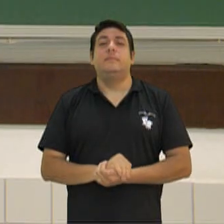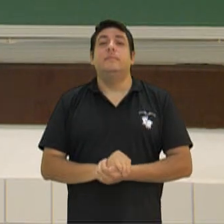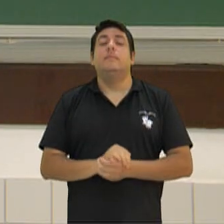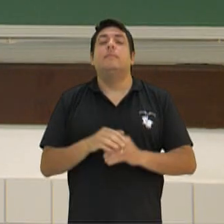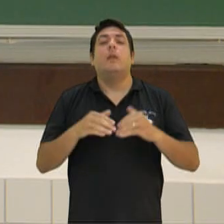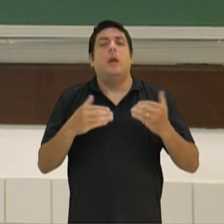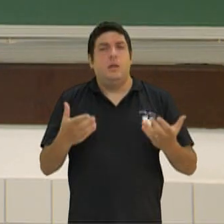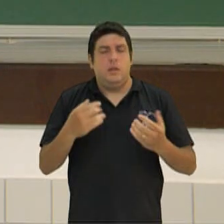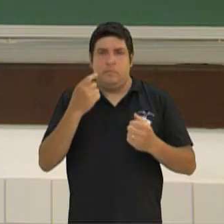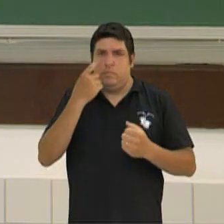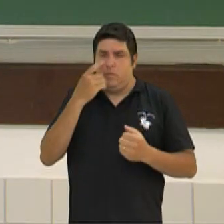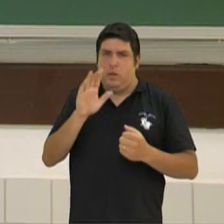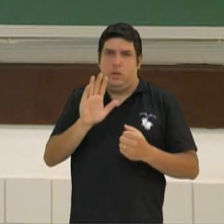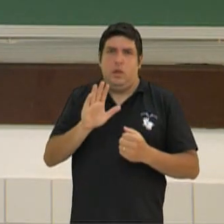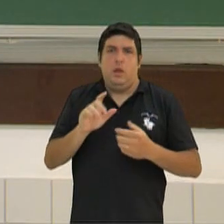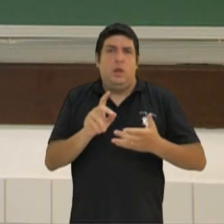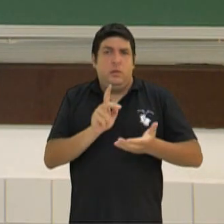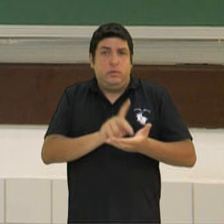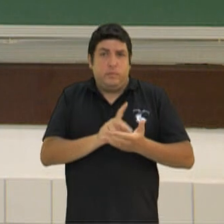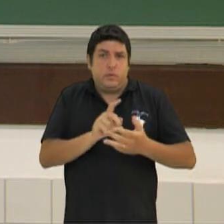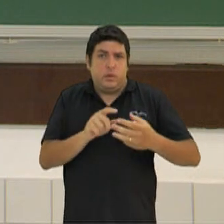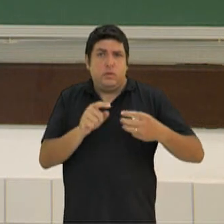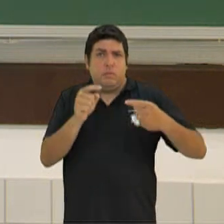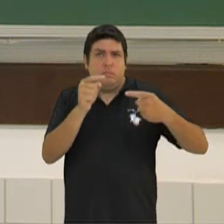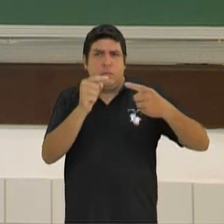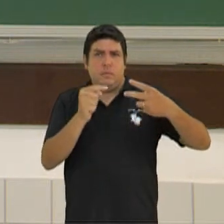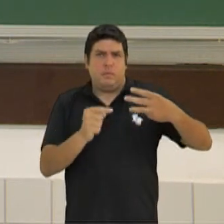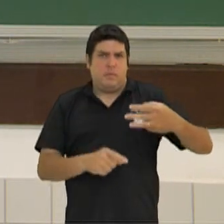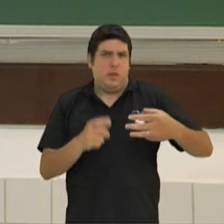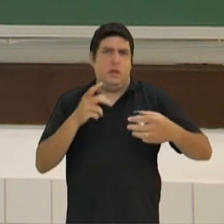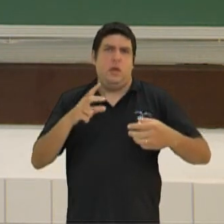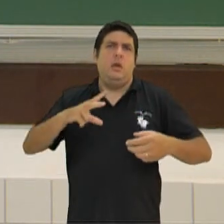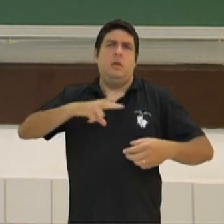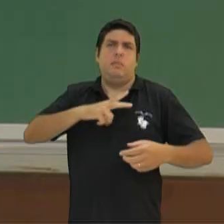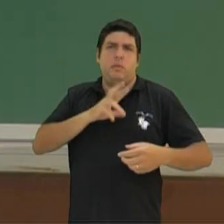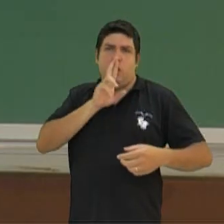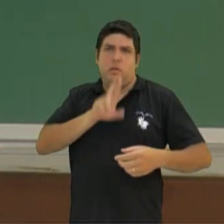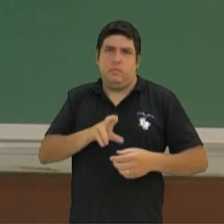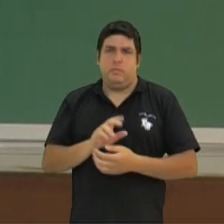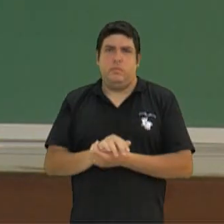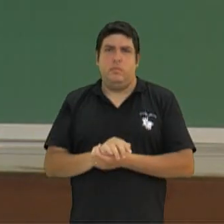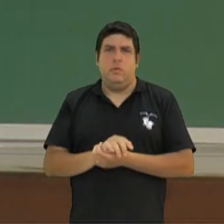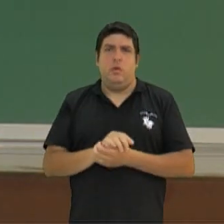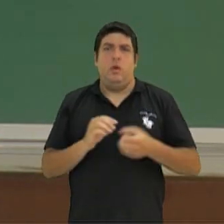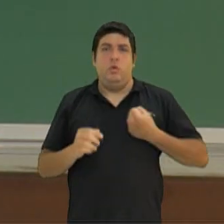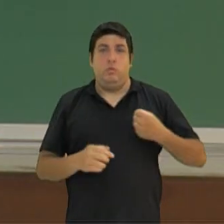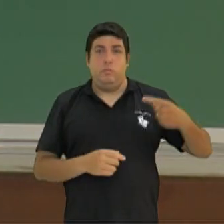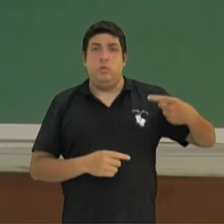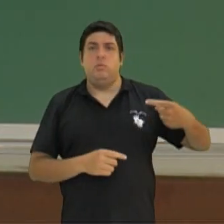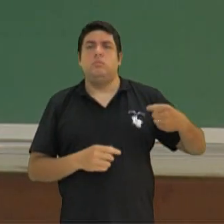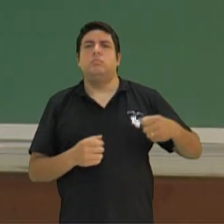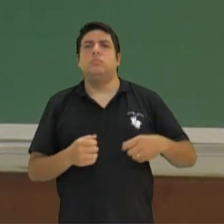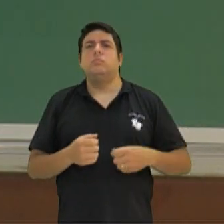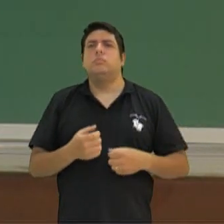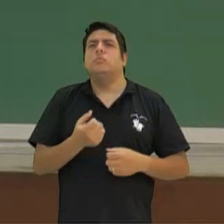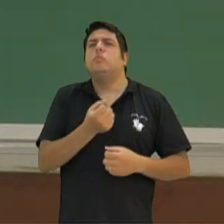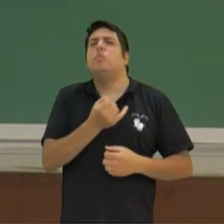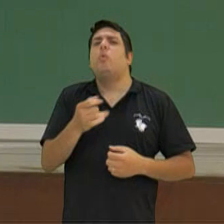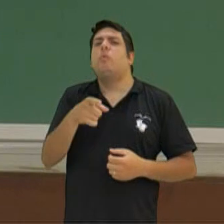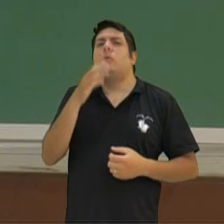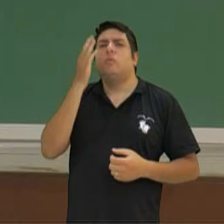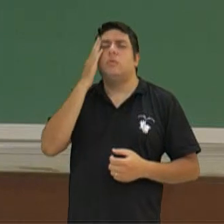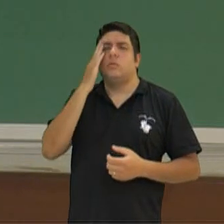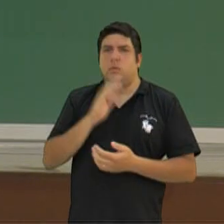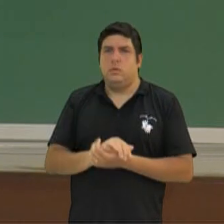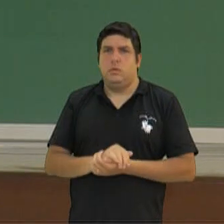Então, olha só, pessoal, todas elas aqui, na verdade, são pessoais, né? Então, a número 1 seria o quanto que você sabe sobre o Halloween, então as 3 opções. Se